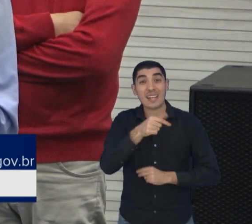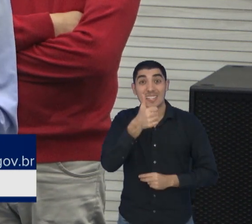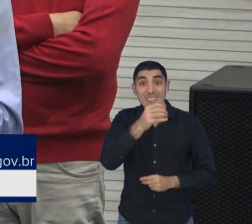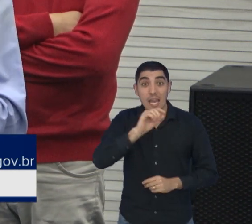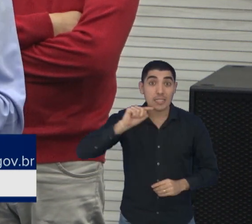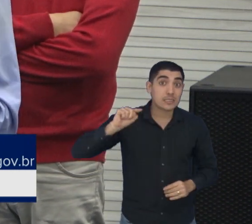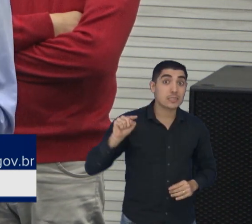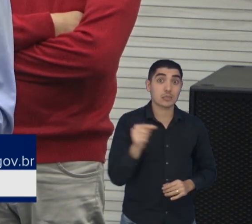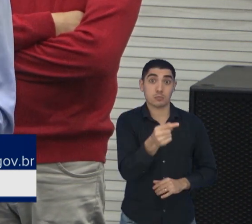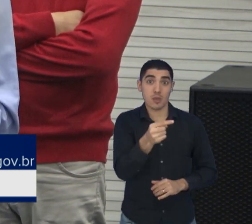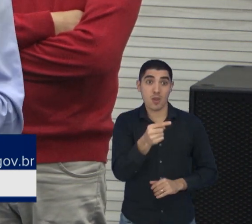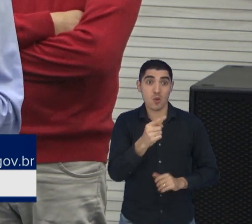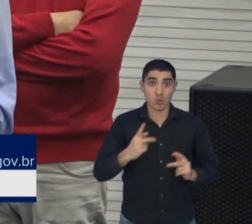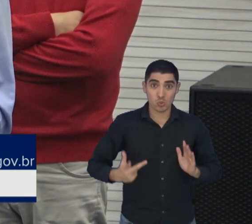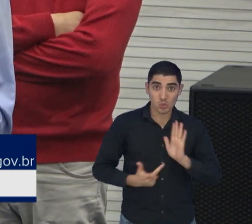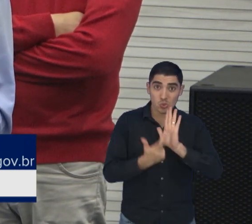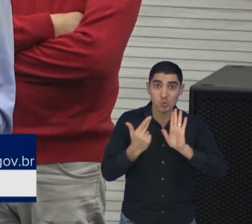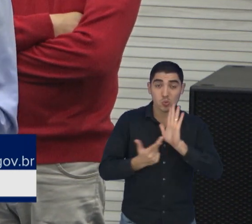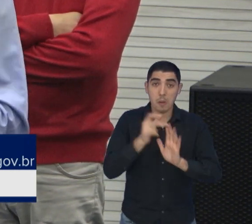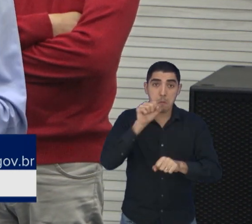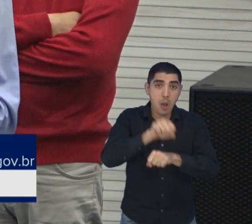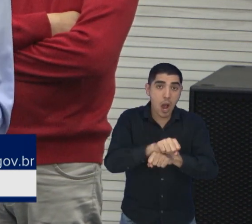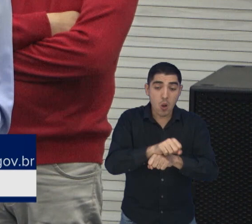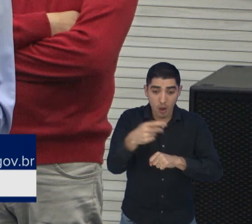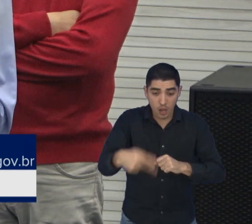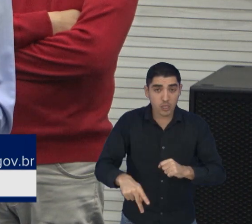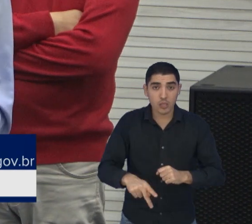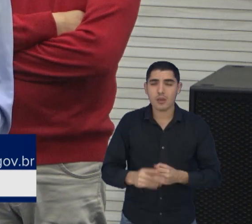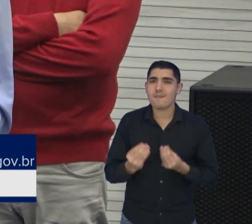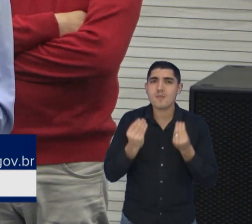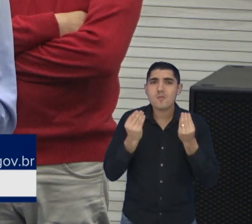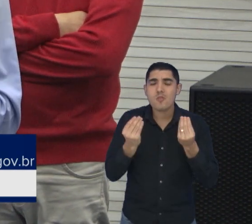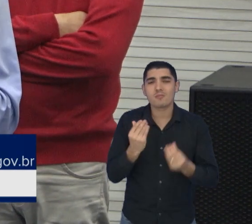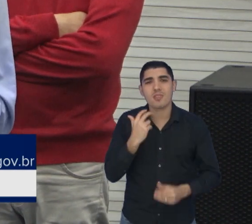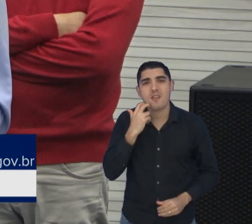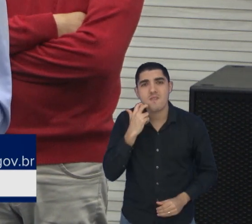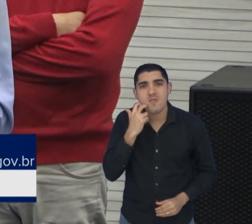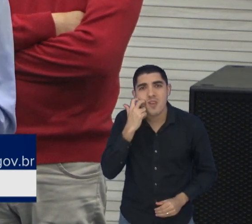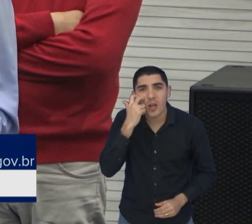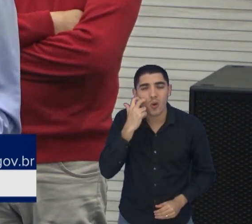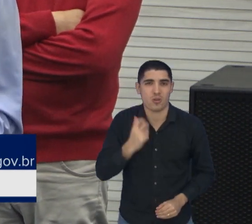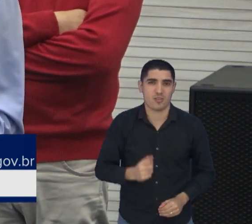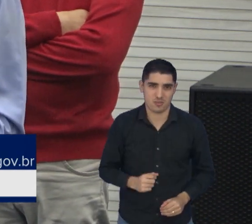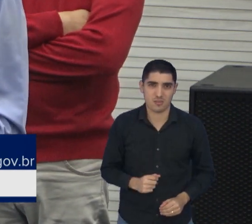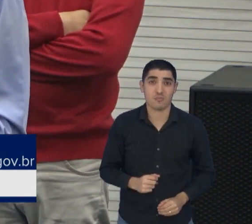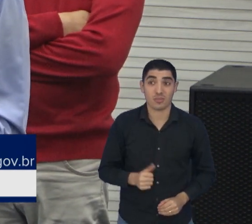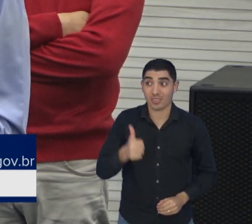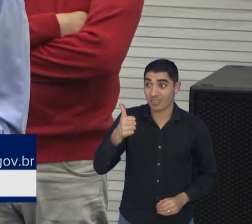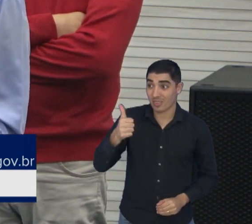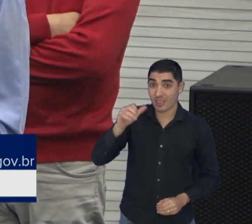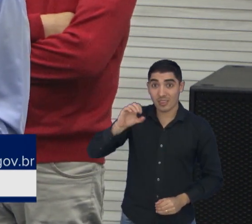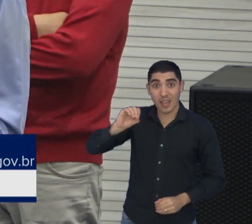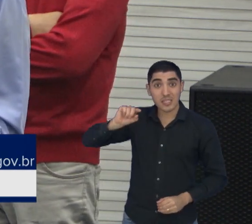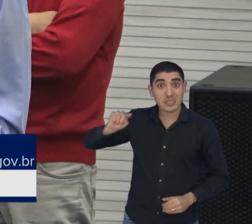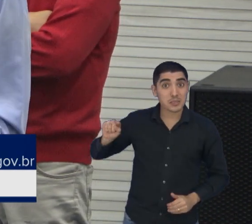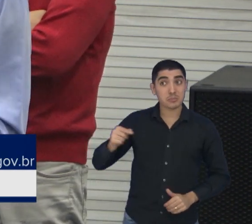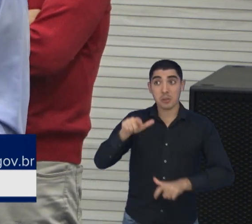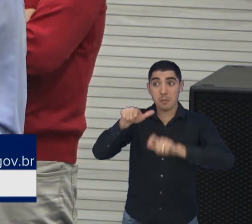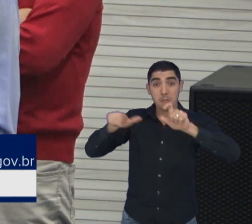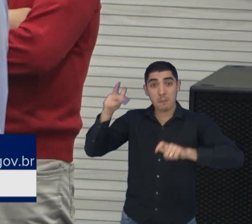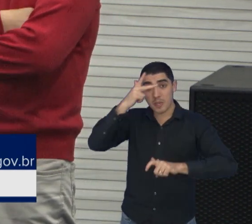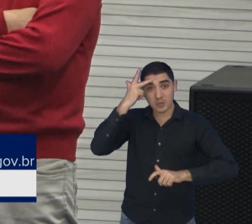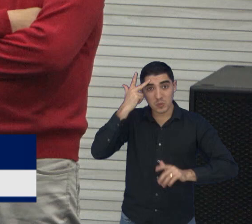nas filas de cirurgias de São José dos Campos, que é uma vergonha, 10 mil cirurgias na